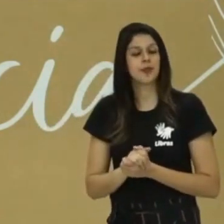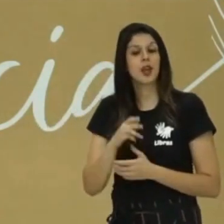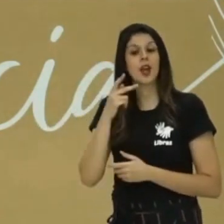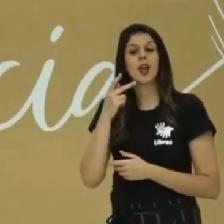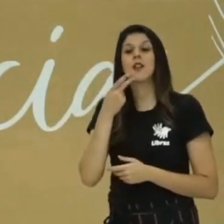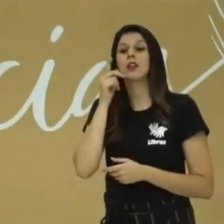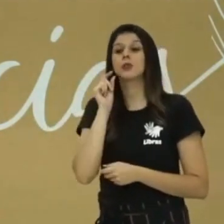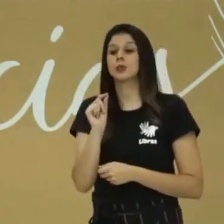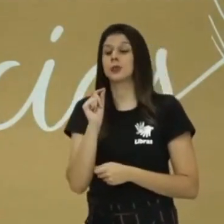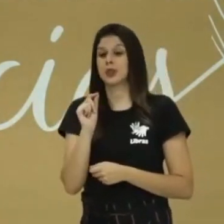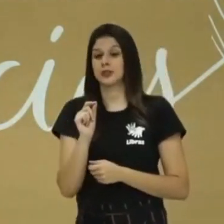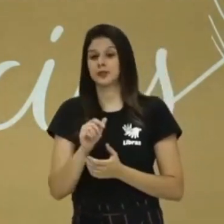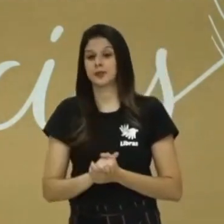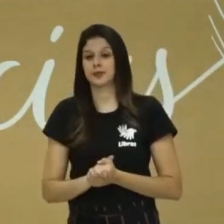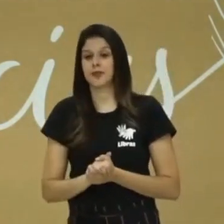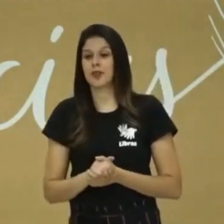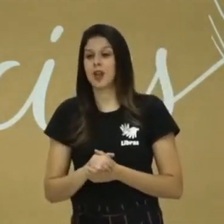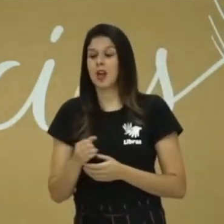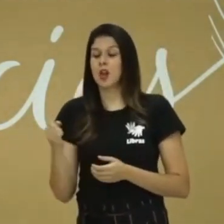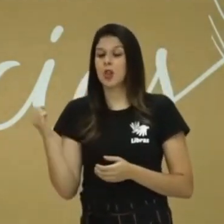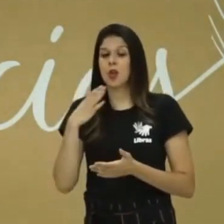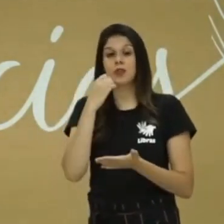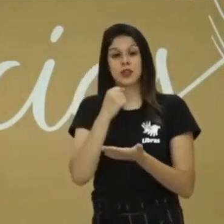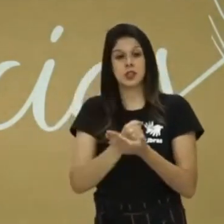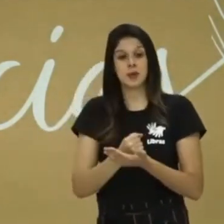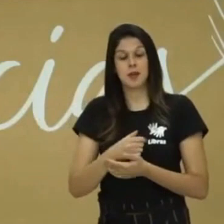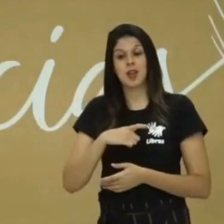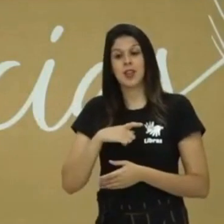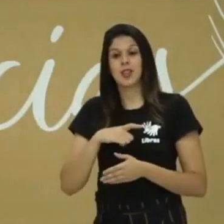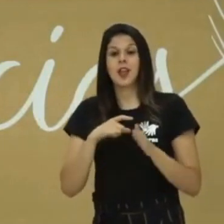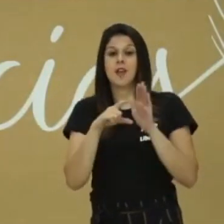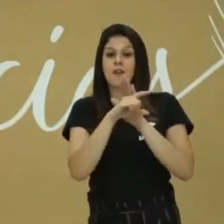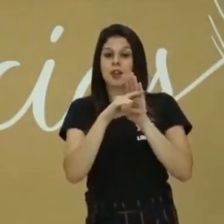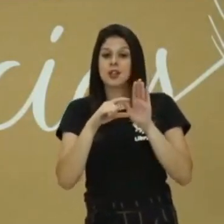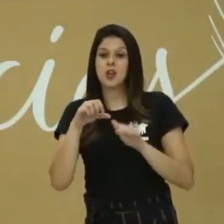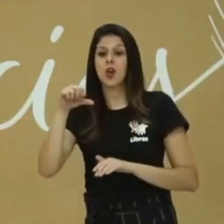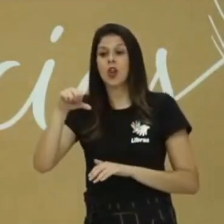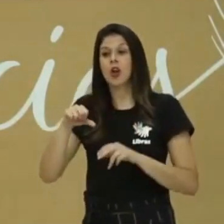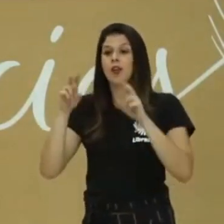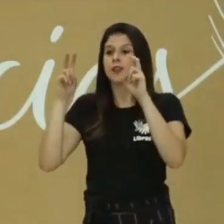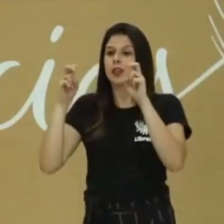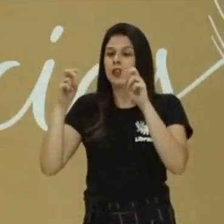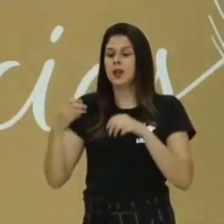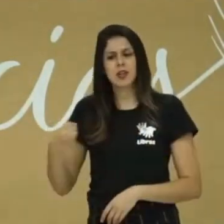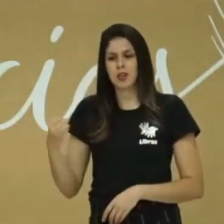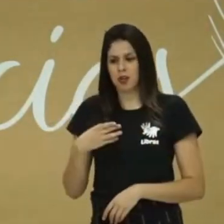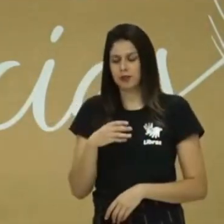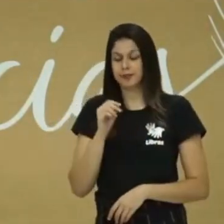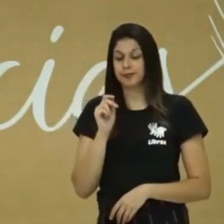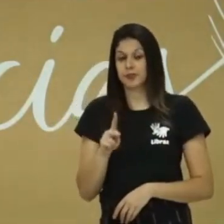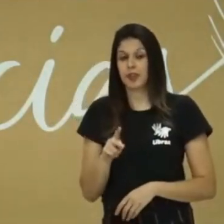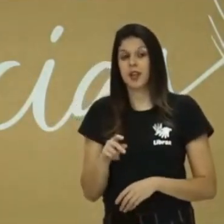seus sermões Ele disse que no Novo Testamento existem nove menções a respeito do Novo Nascimento